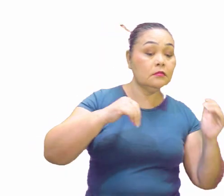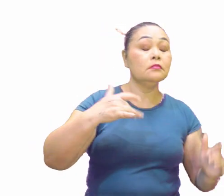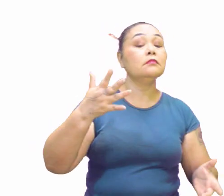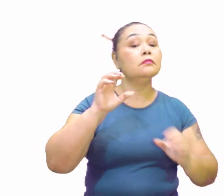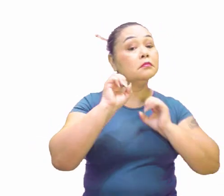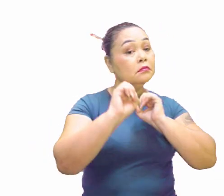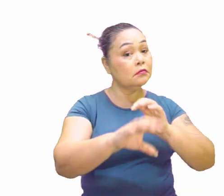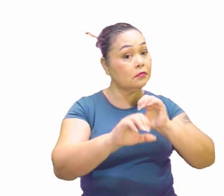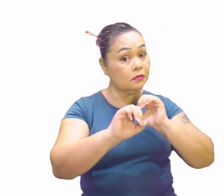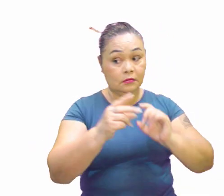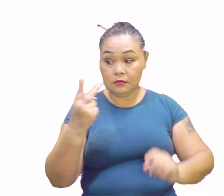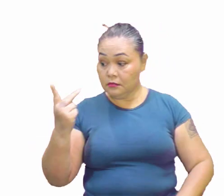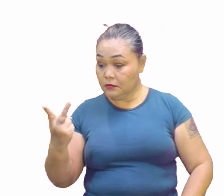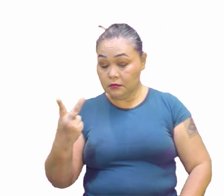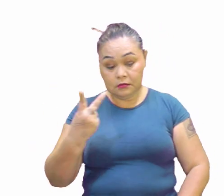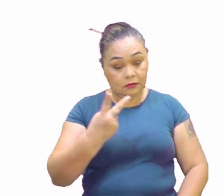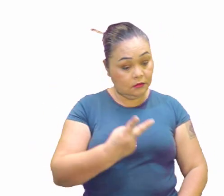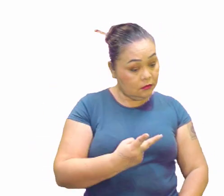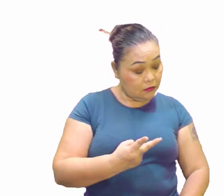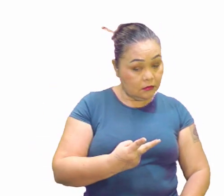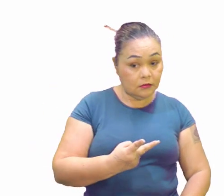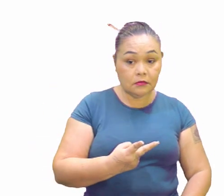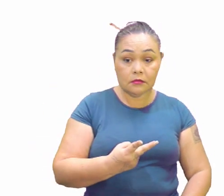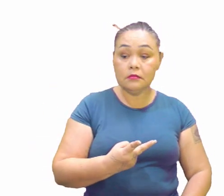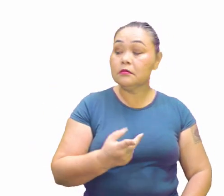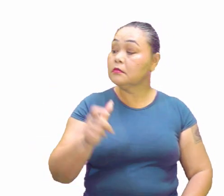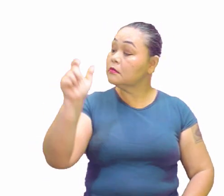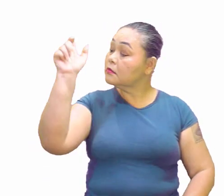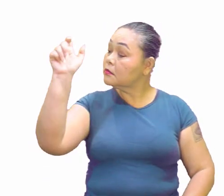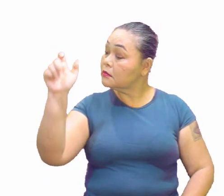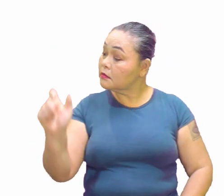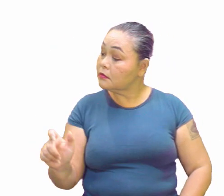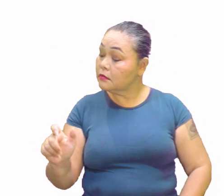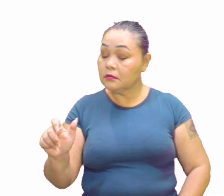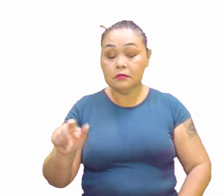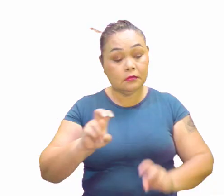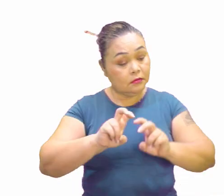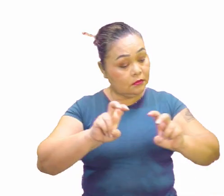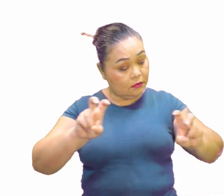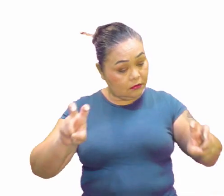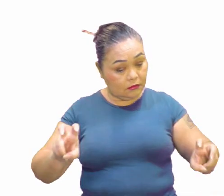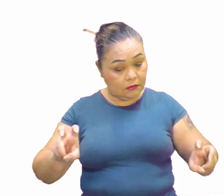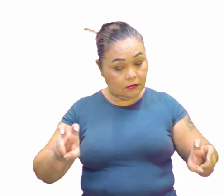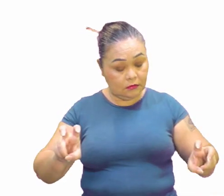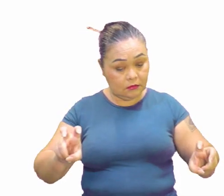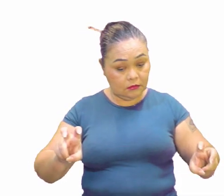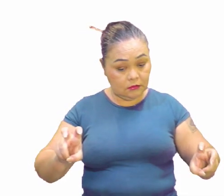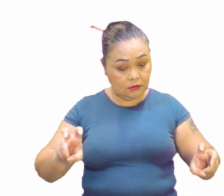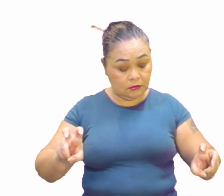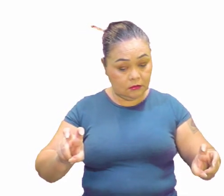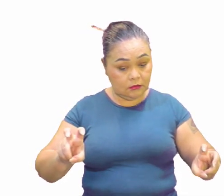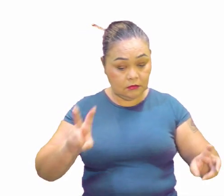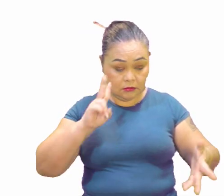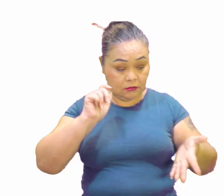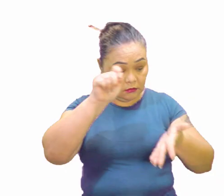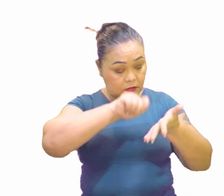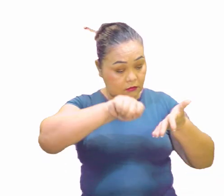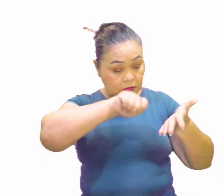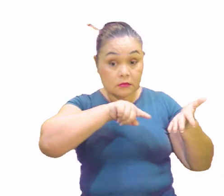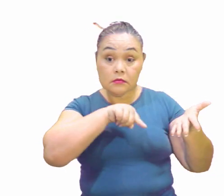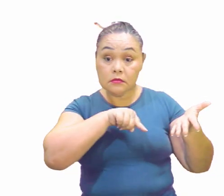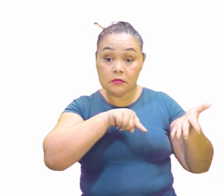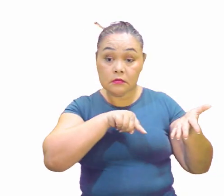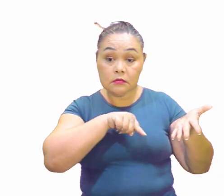educação, tá certo? Que a pessoa da banca, né, a pessoa que vai